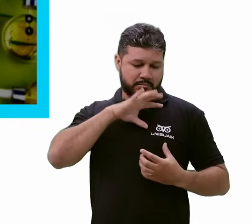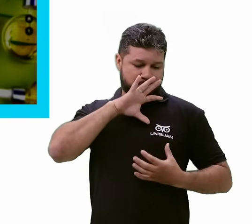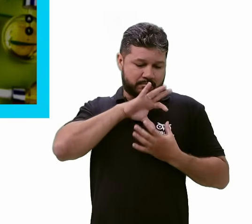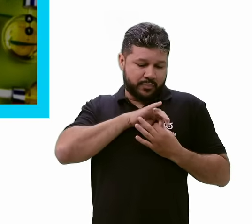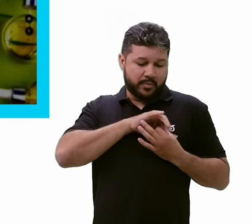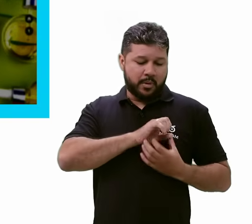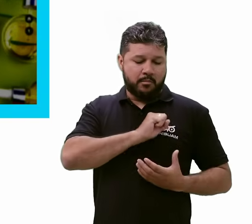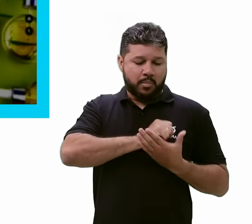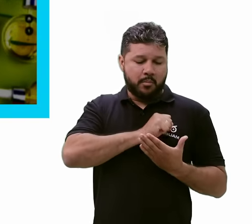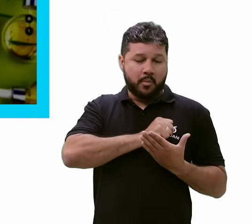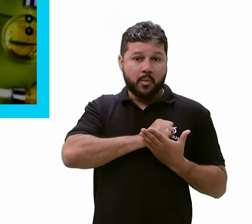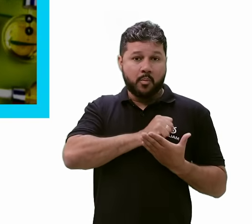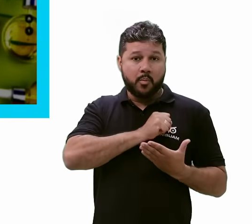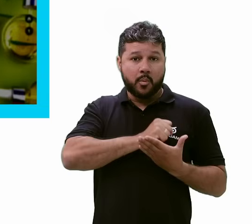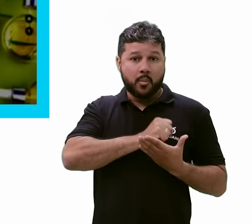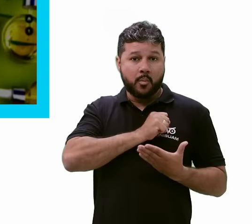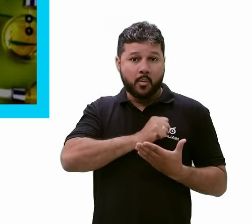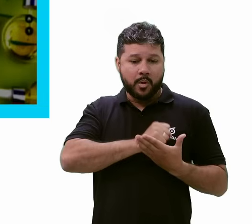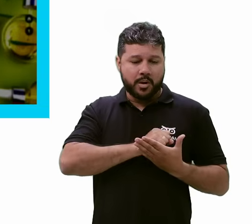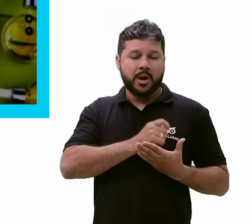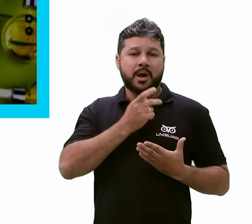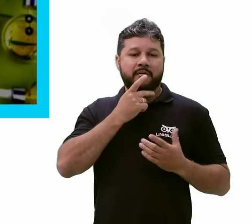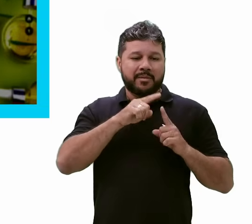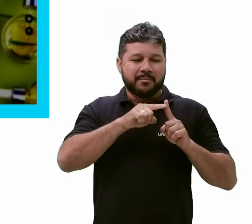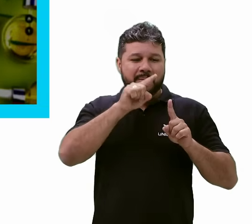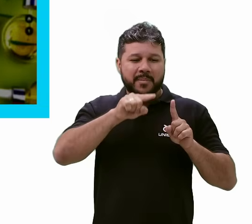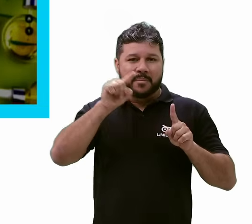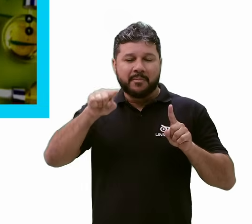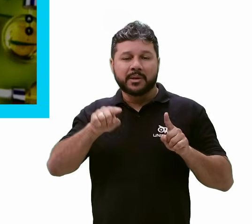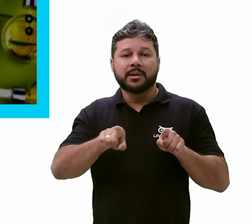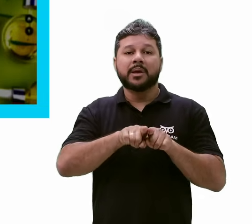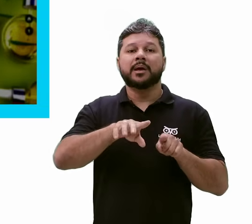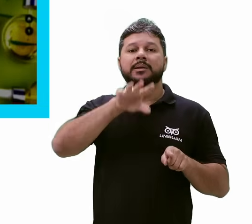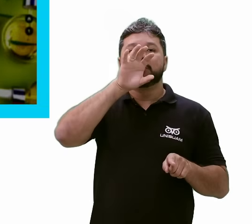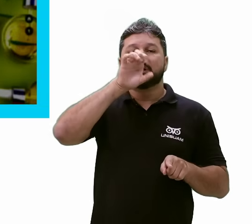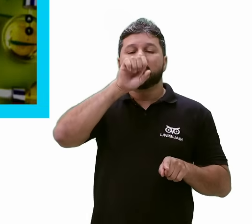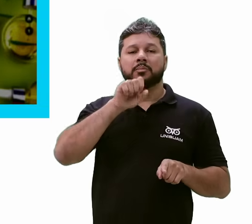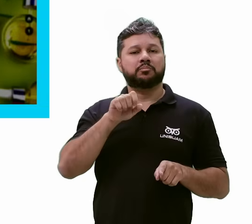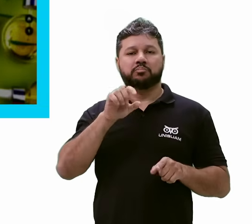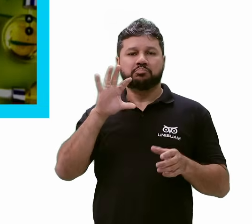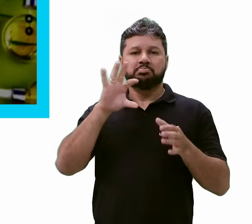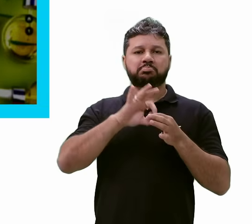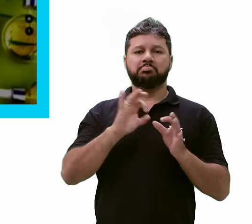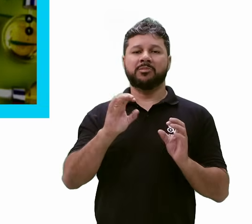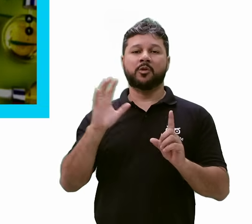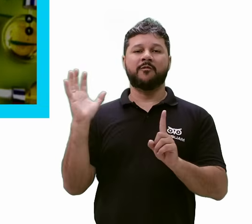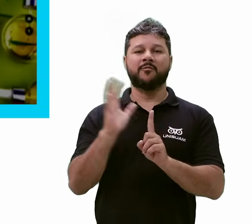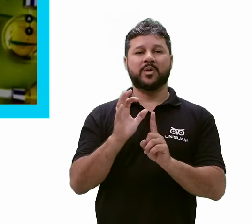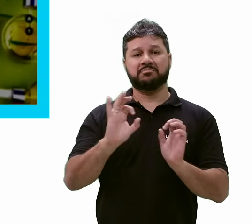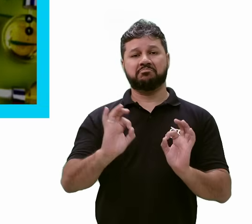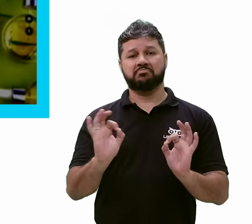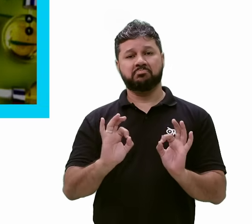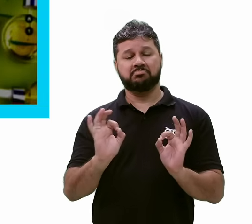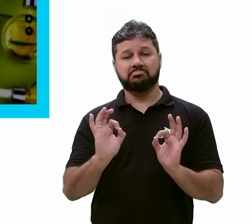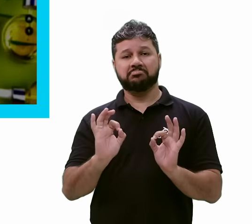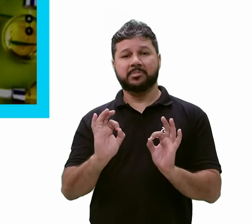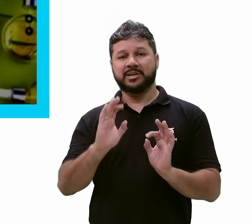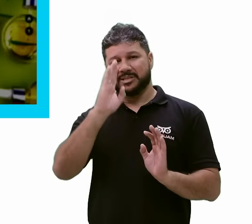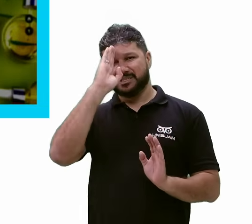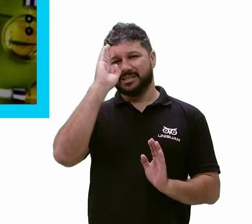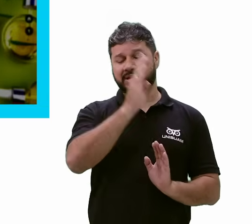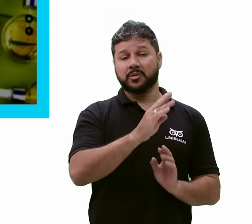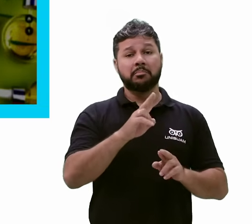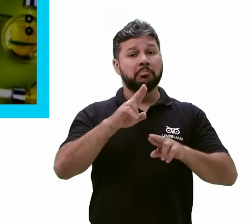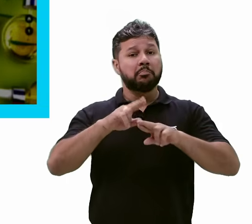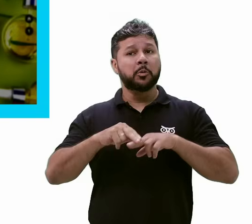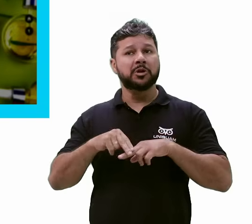batimentos cardíacos, né, frequência cardíaca e respiratória. Então, essa planta ela não vai agir diretamente nesses centros, por